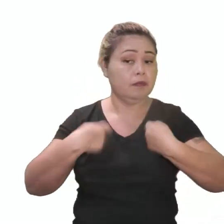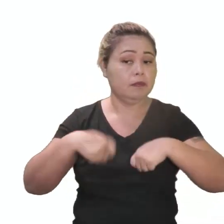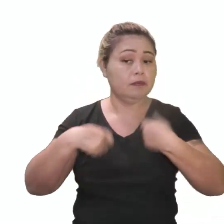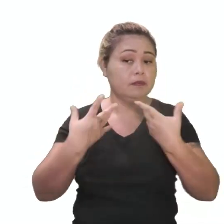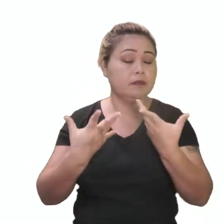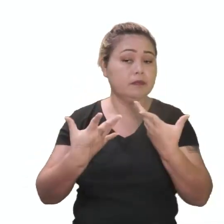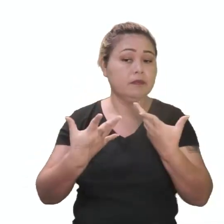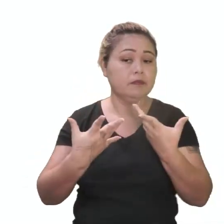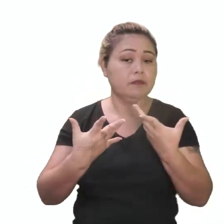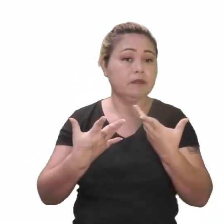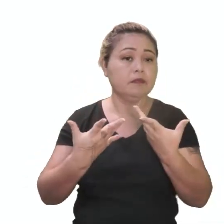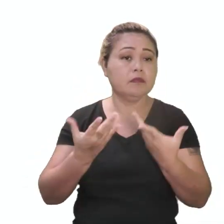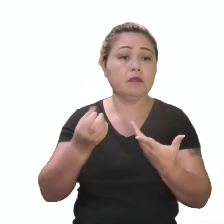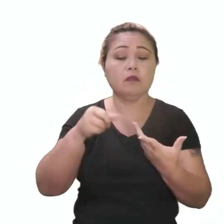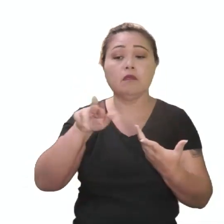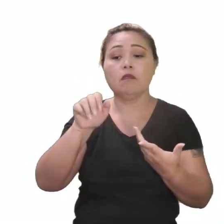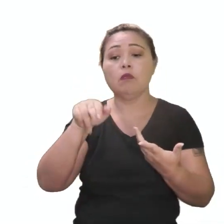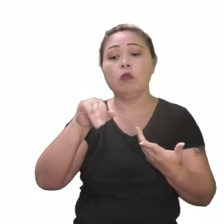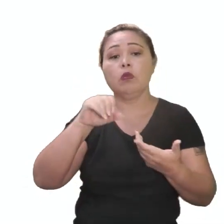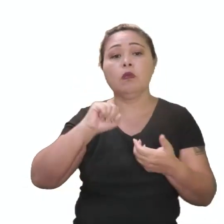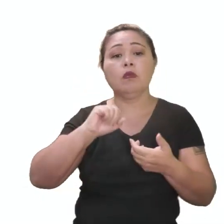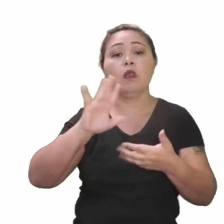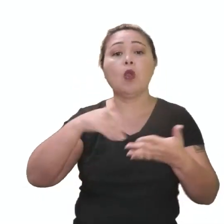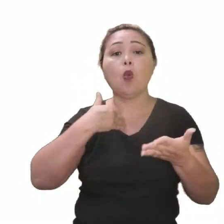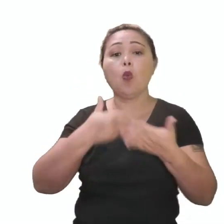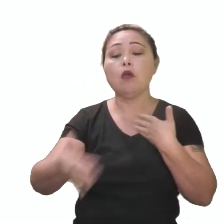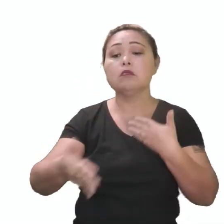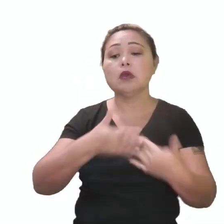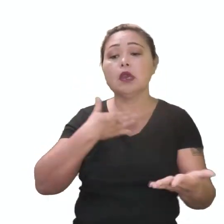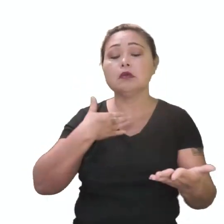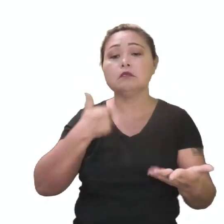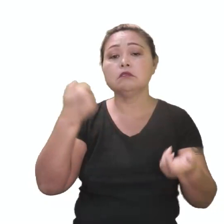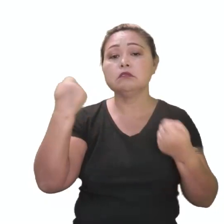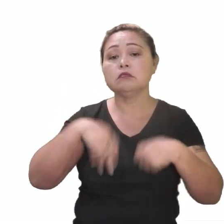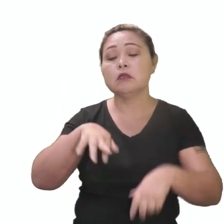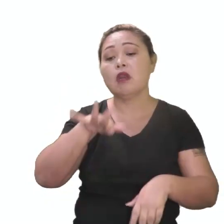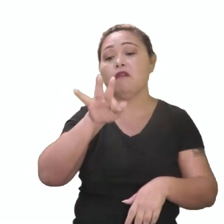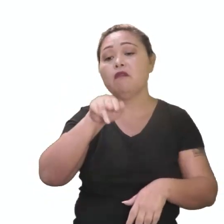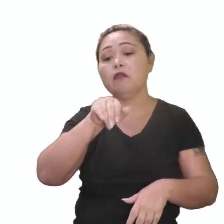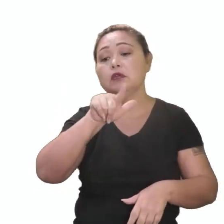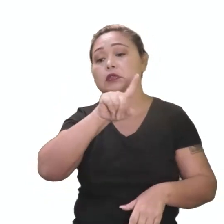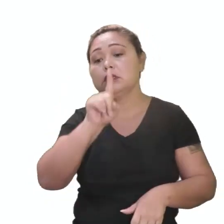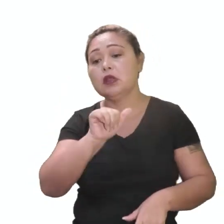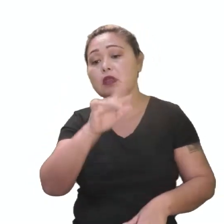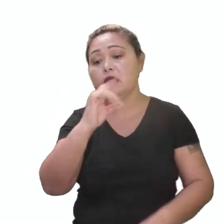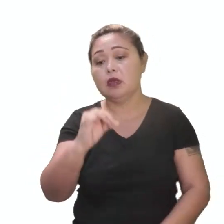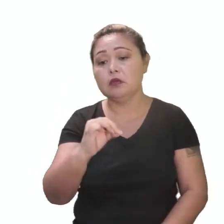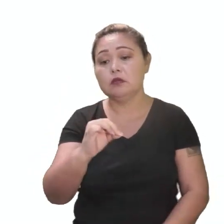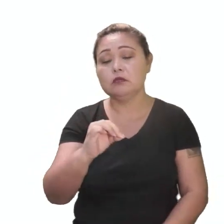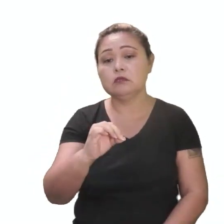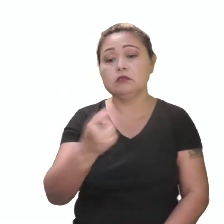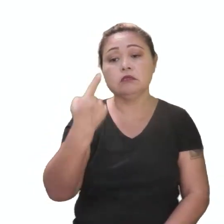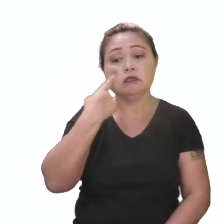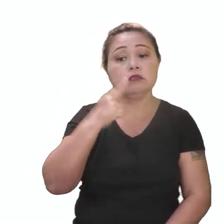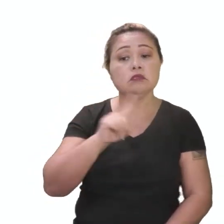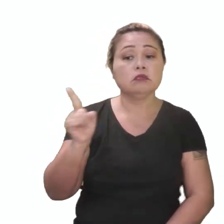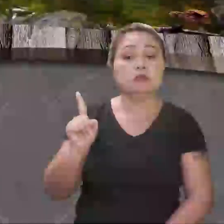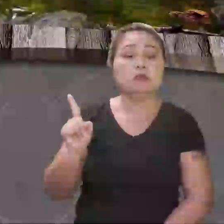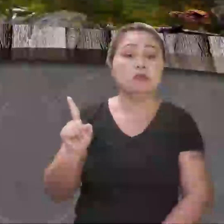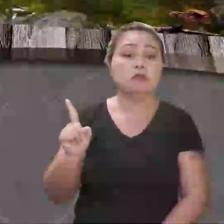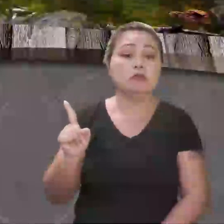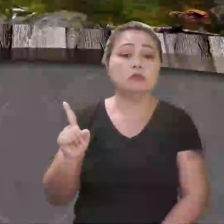necessário para que um organismo qualquer seja fossilizado? Olha aqui para mim.